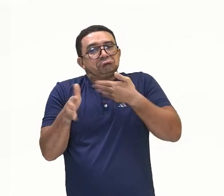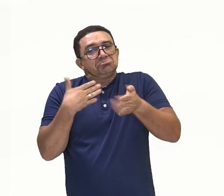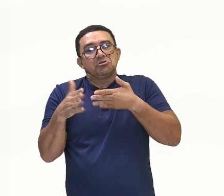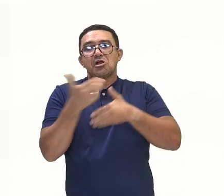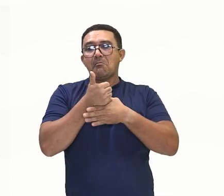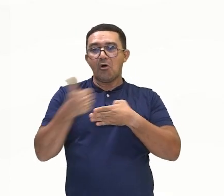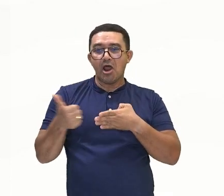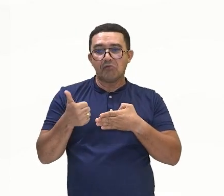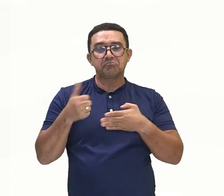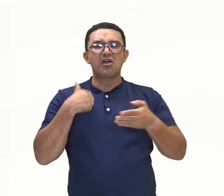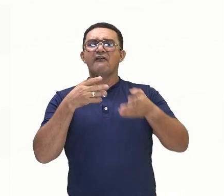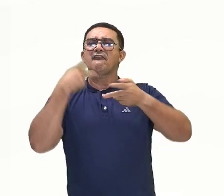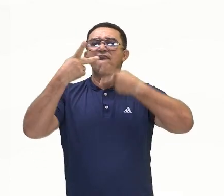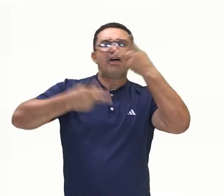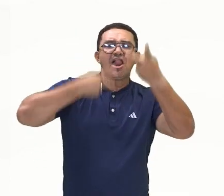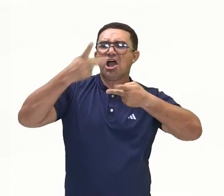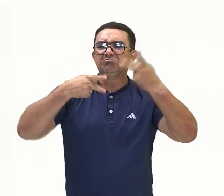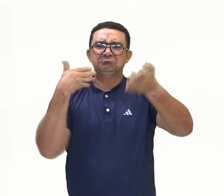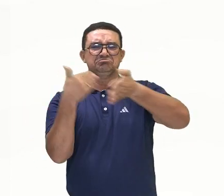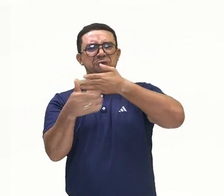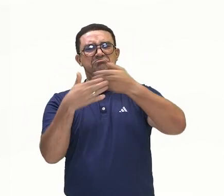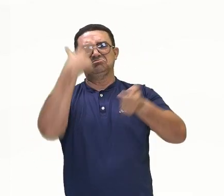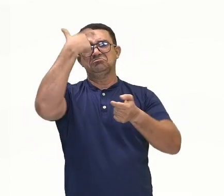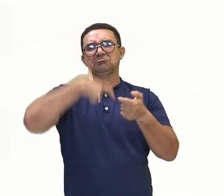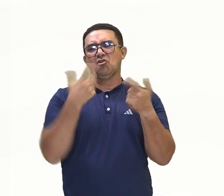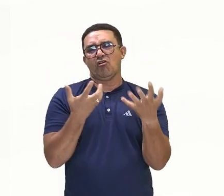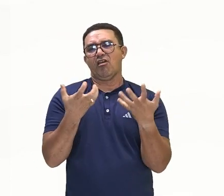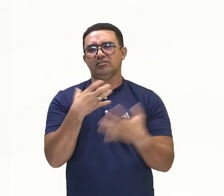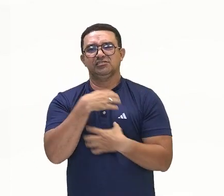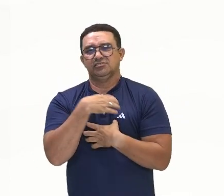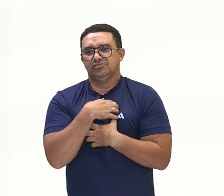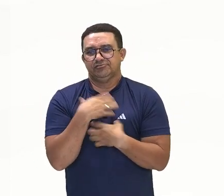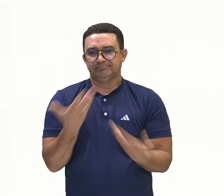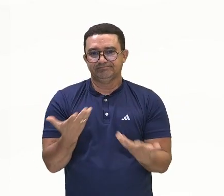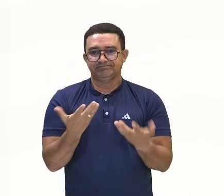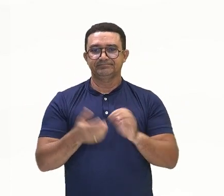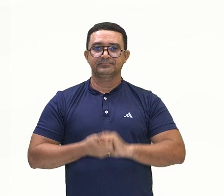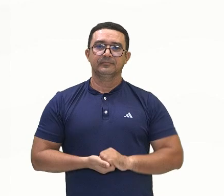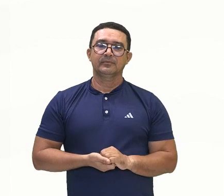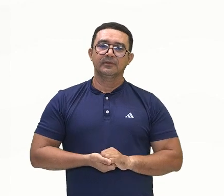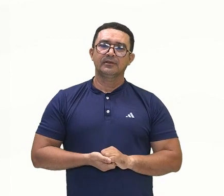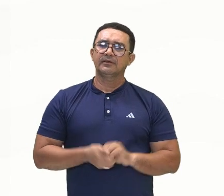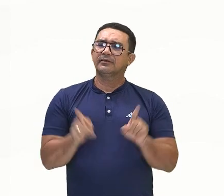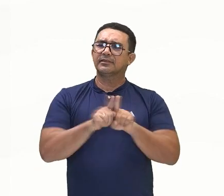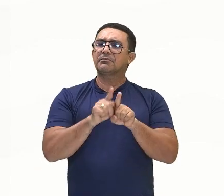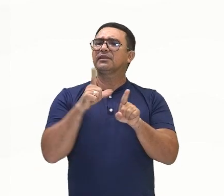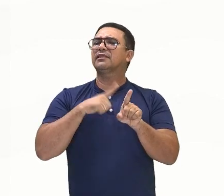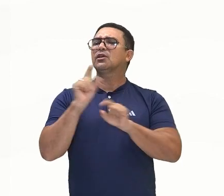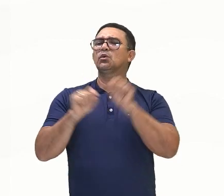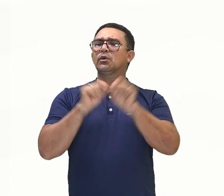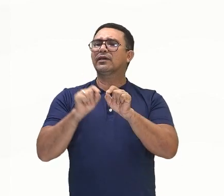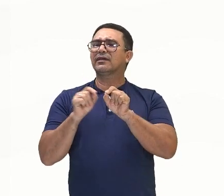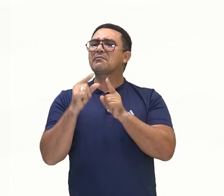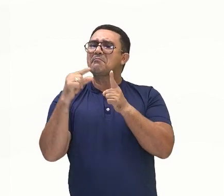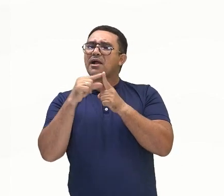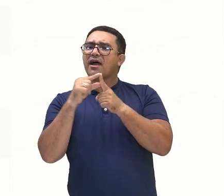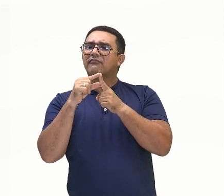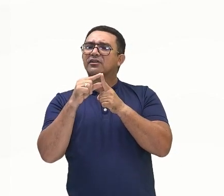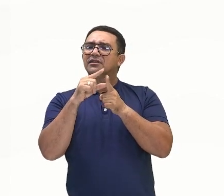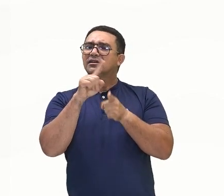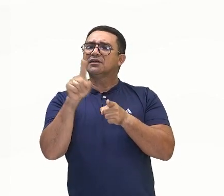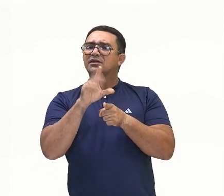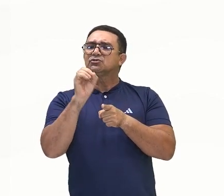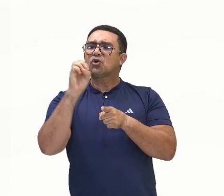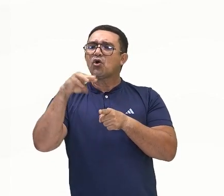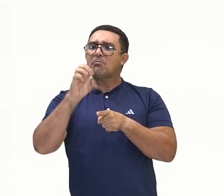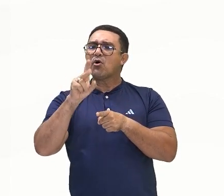falar da forma que eu bem entender a situação. E eu tenho a presença de zoomorfização. O que é isso, professora? É